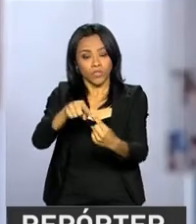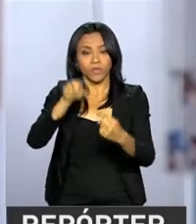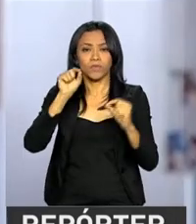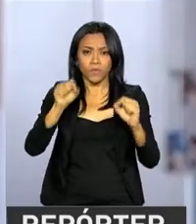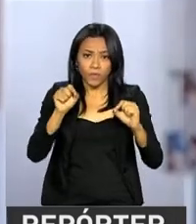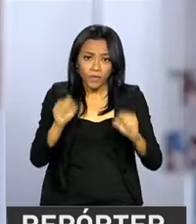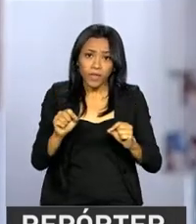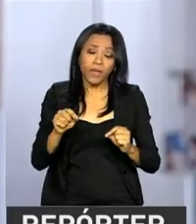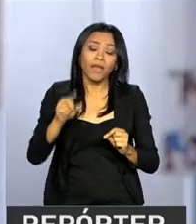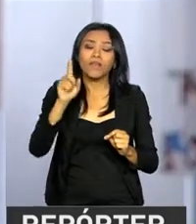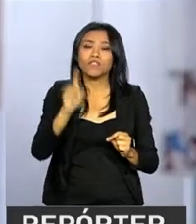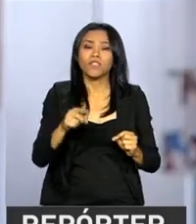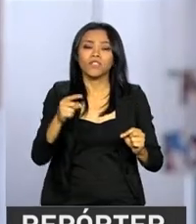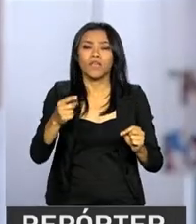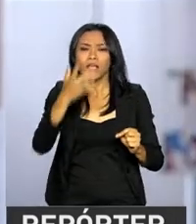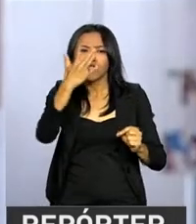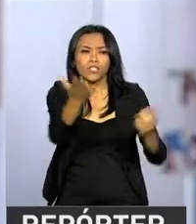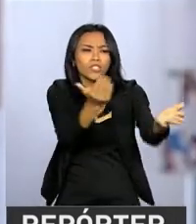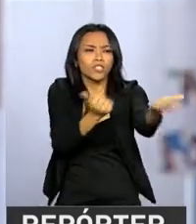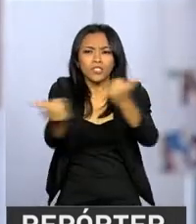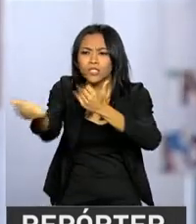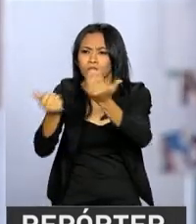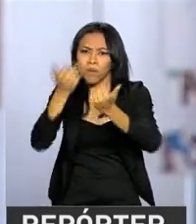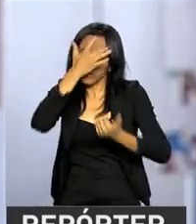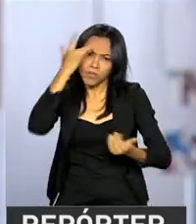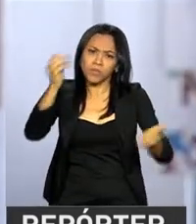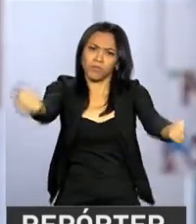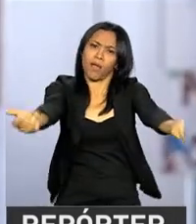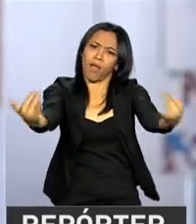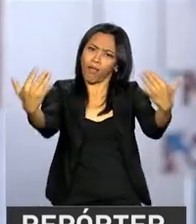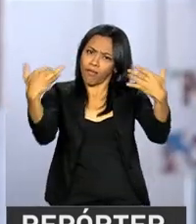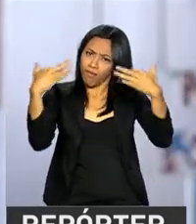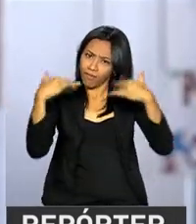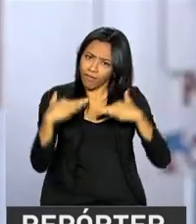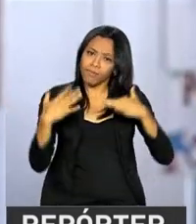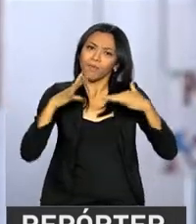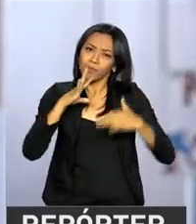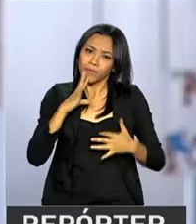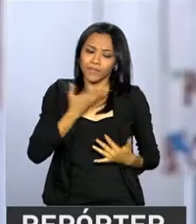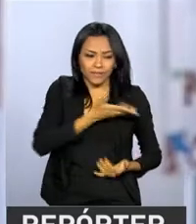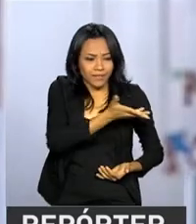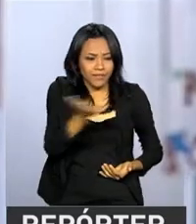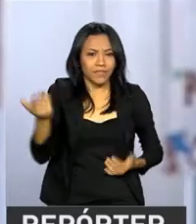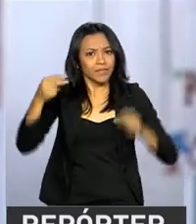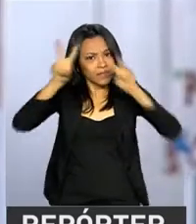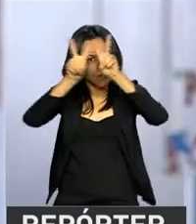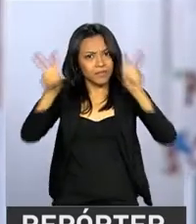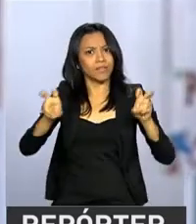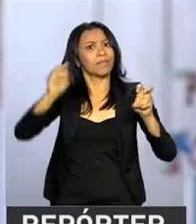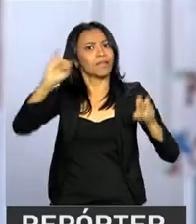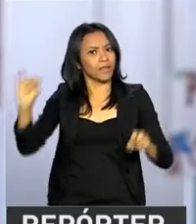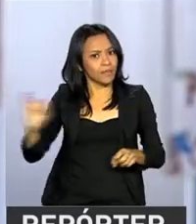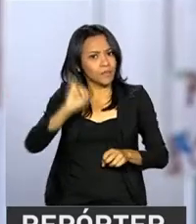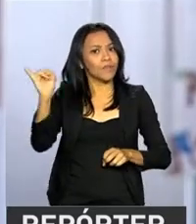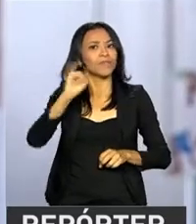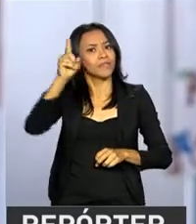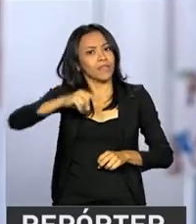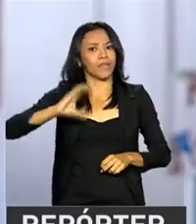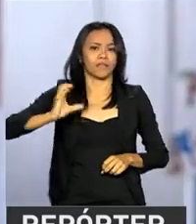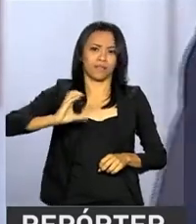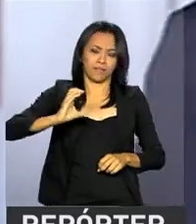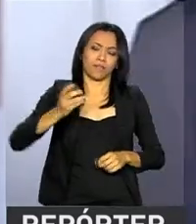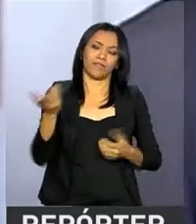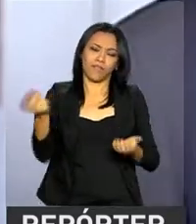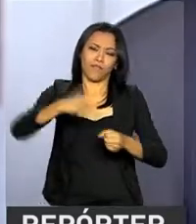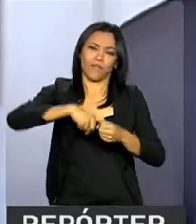de justamente aproximar, chamar a atenção da população e da sociedade para esse tema tão importante que é a ciência.